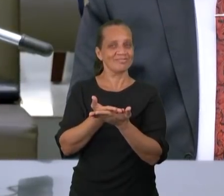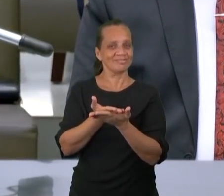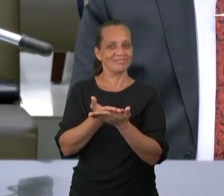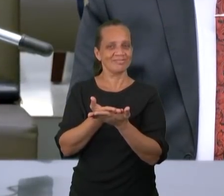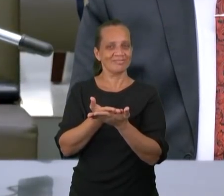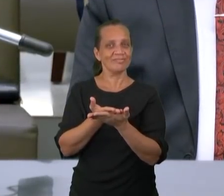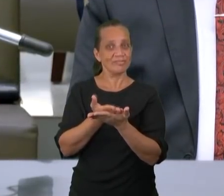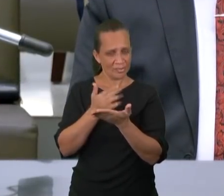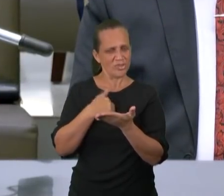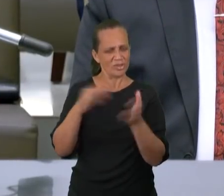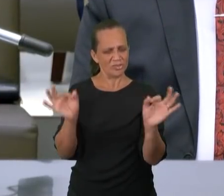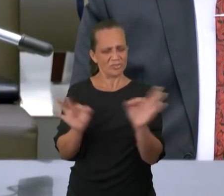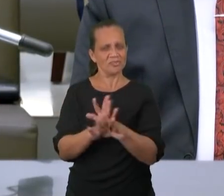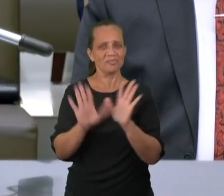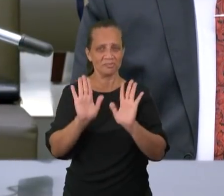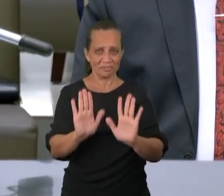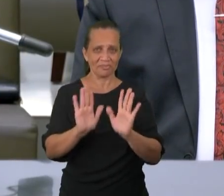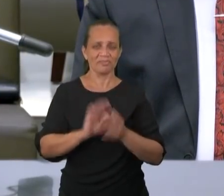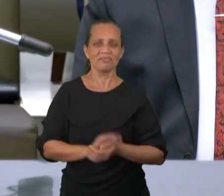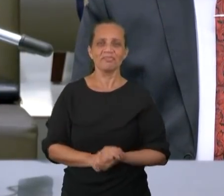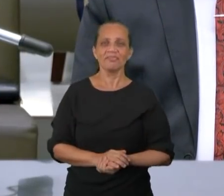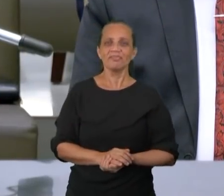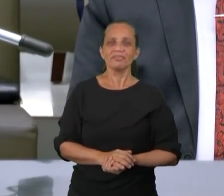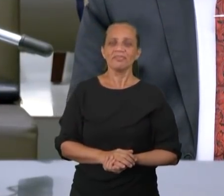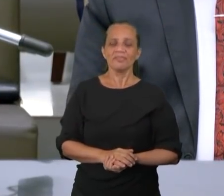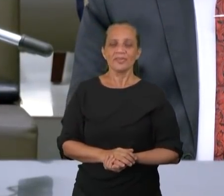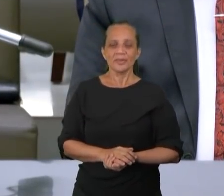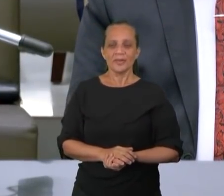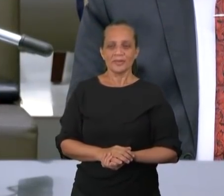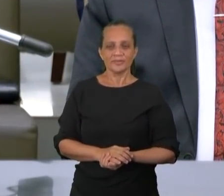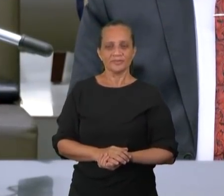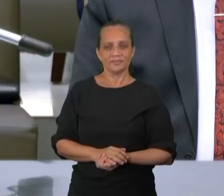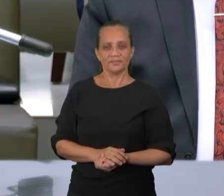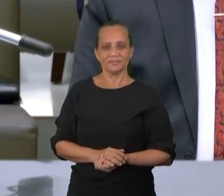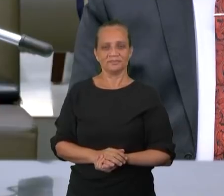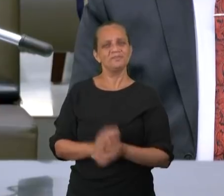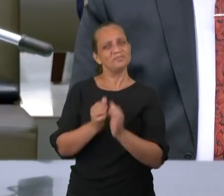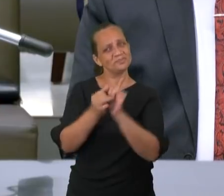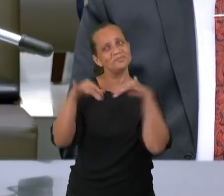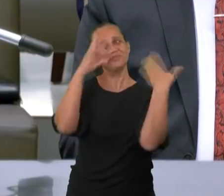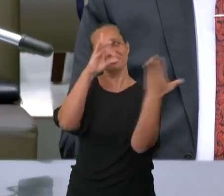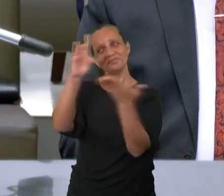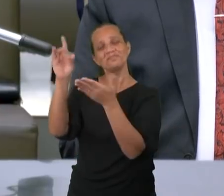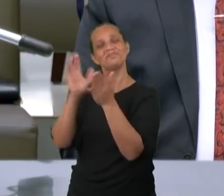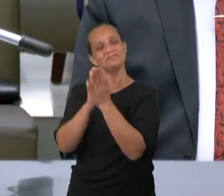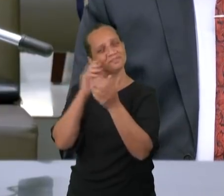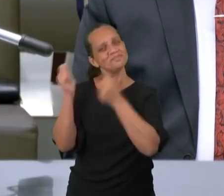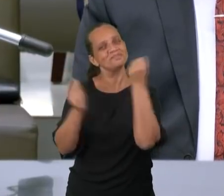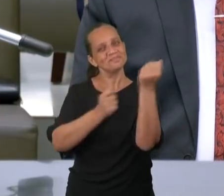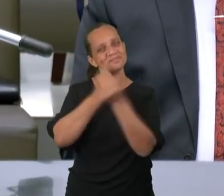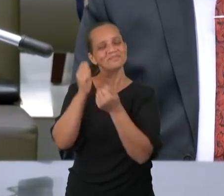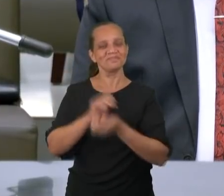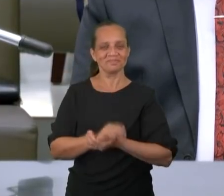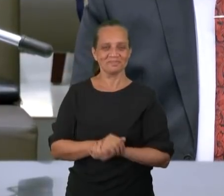Eu vou concluir. Aleluia. Glória a Deus.